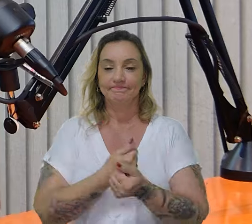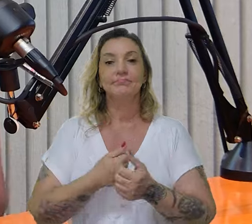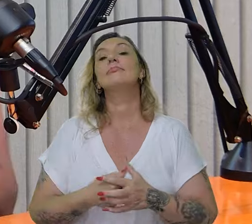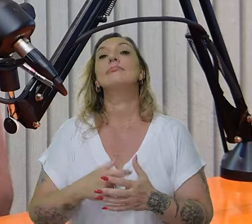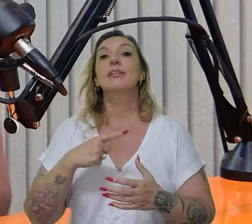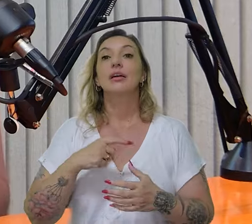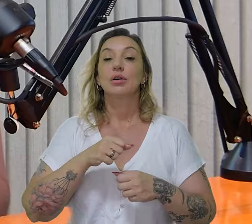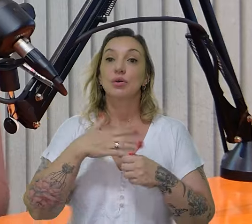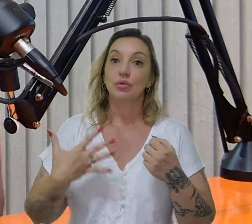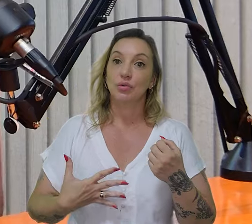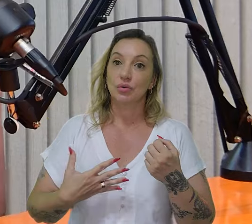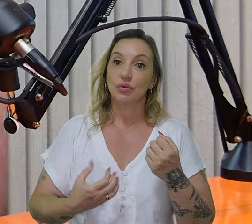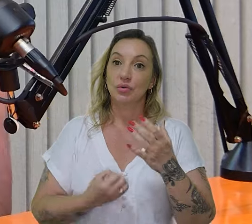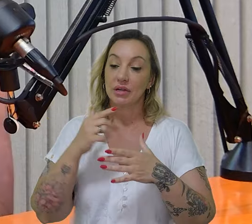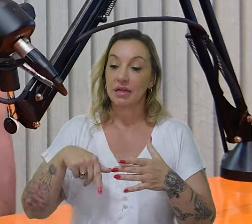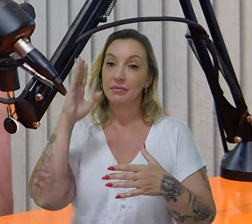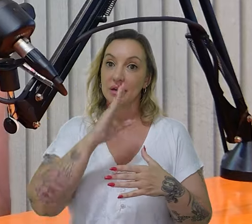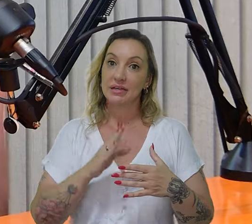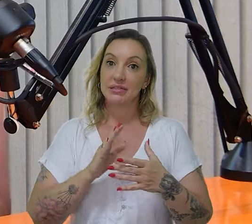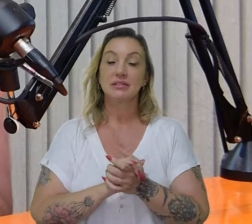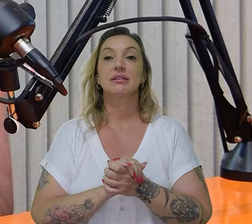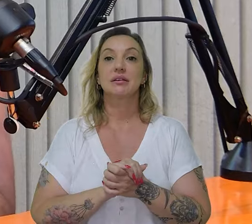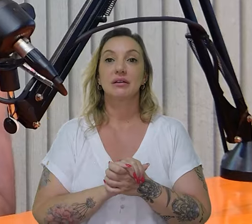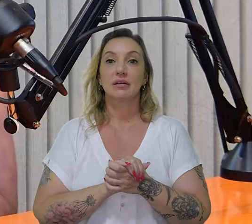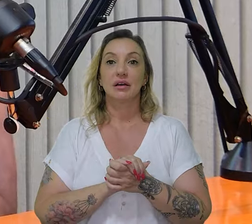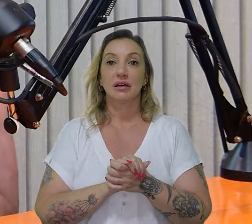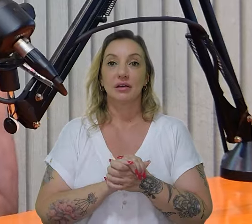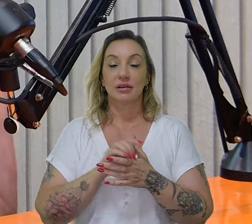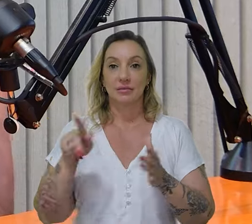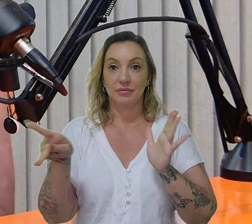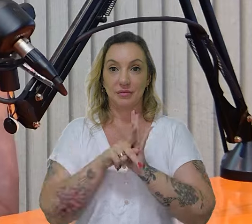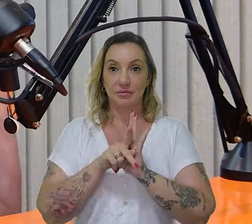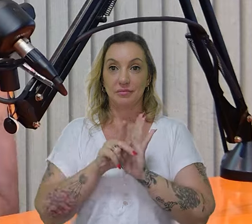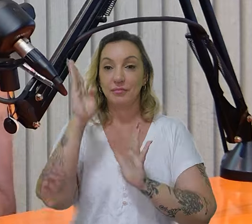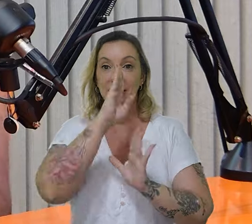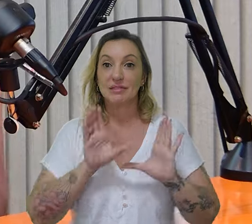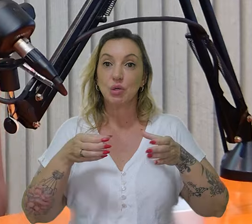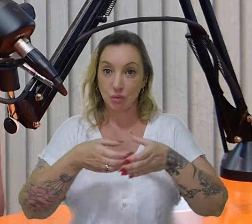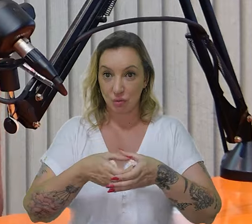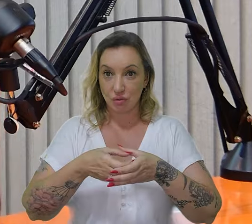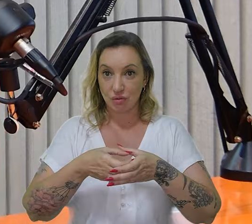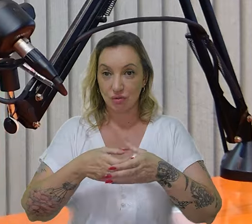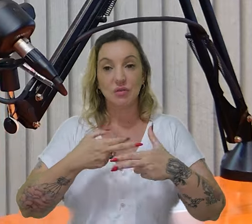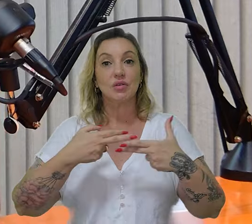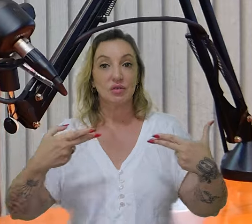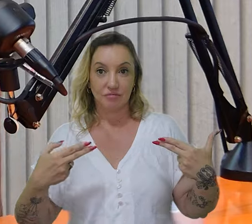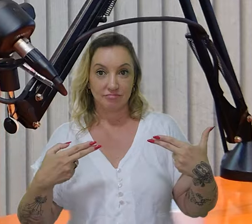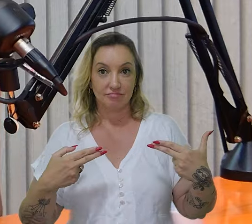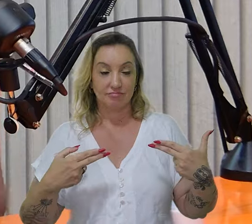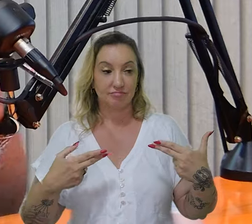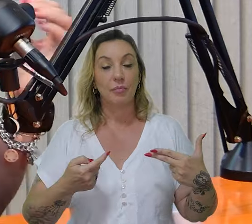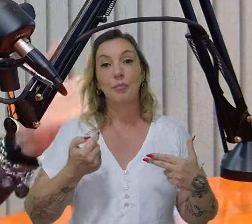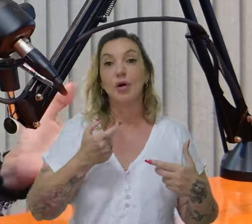gente tem um conteúdo que a gente cria aqui pro Brasil que aí se chama full s Brasil community tá E aí as coisas tem coisas um pouco